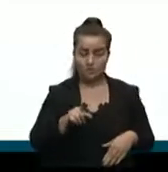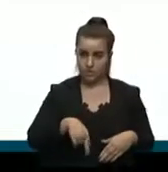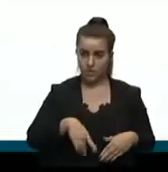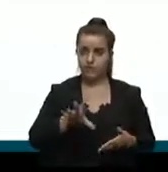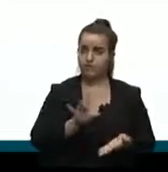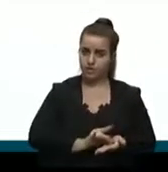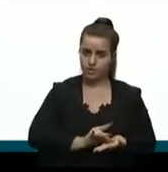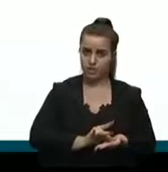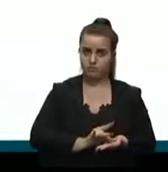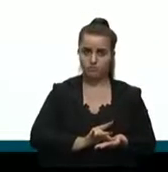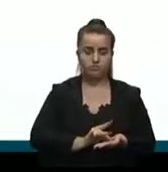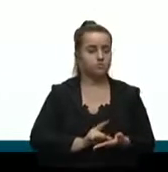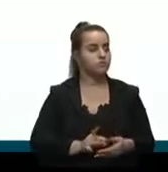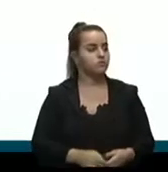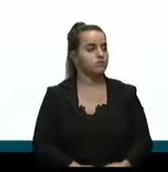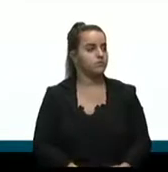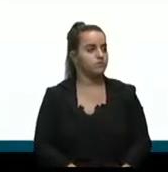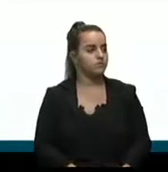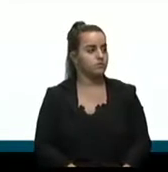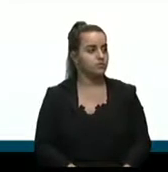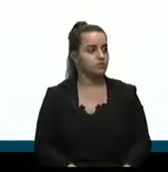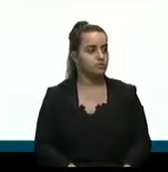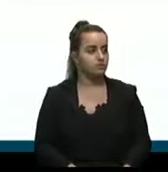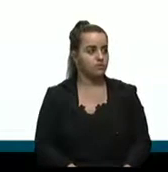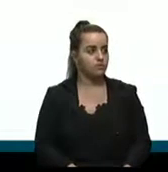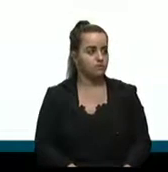empresa M é verídica?